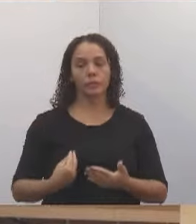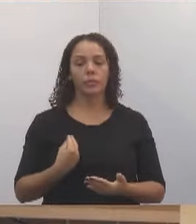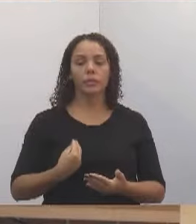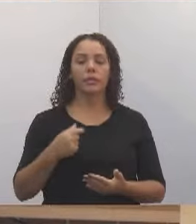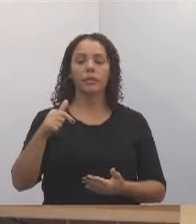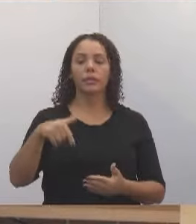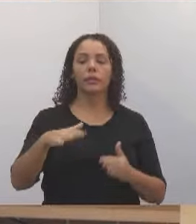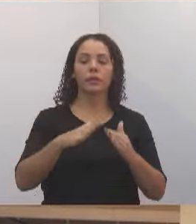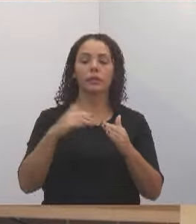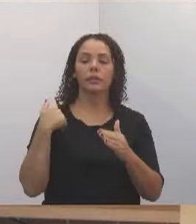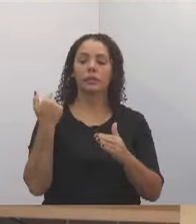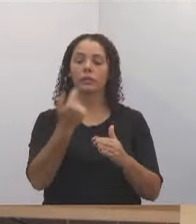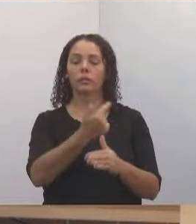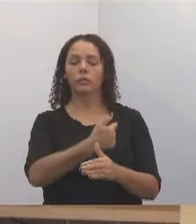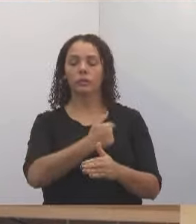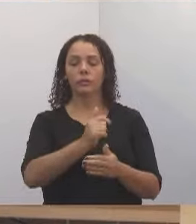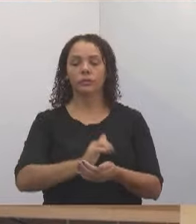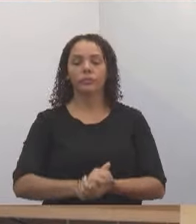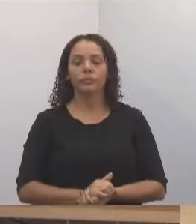nossa.